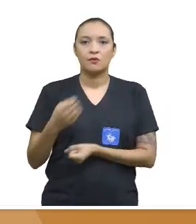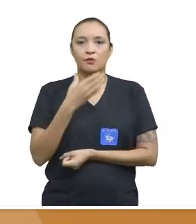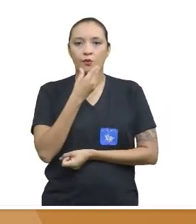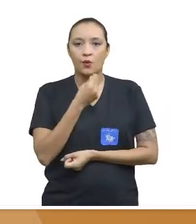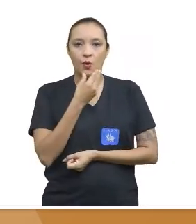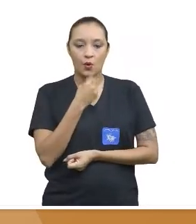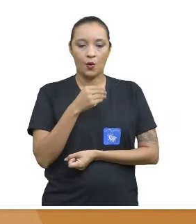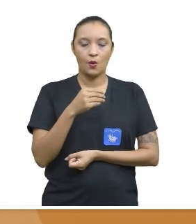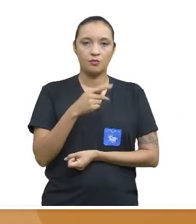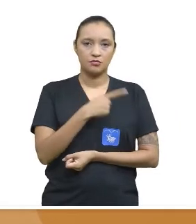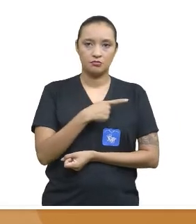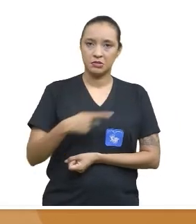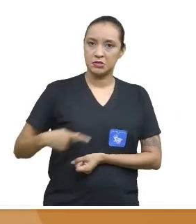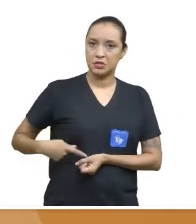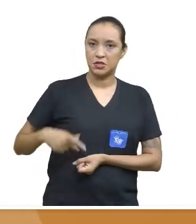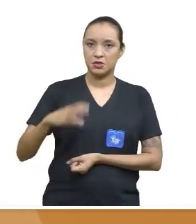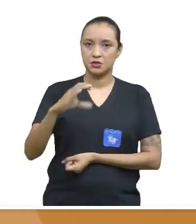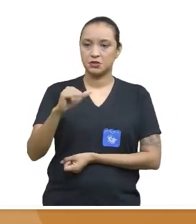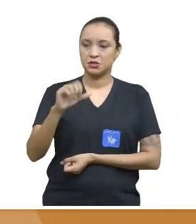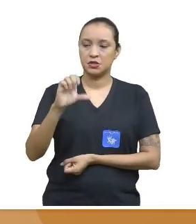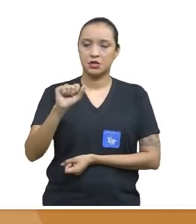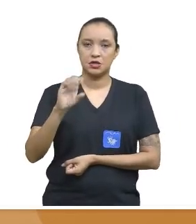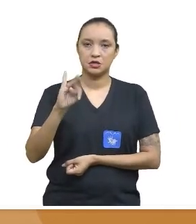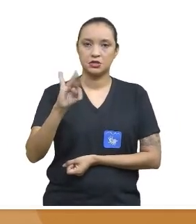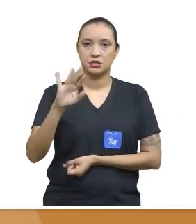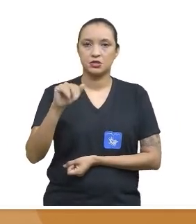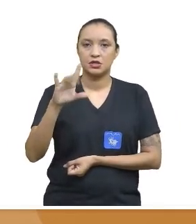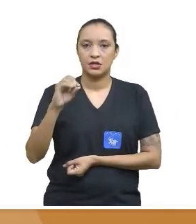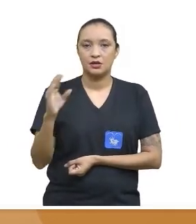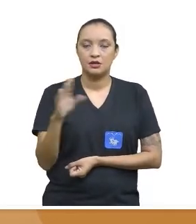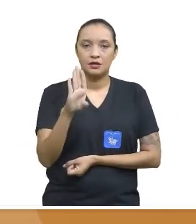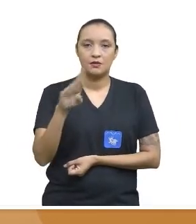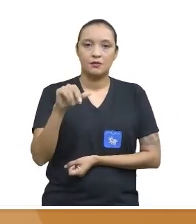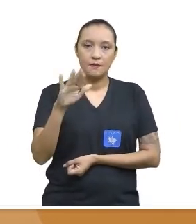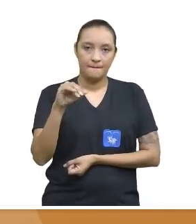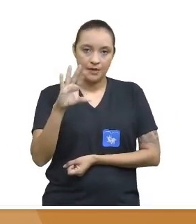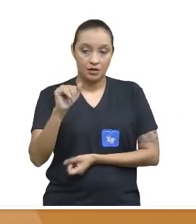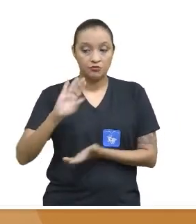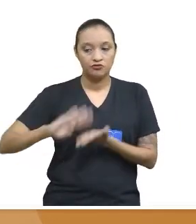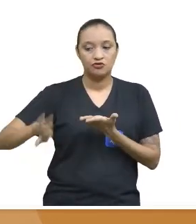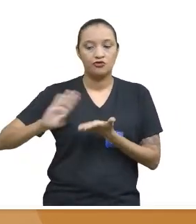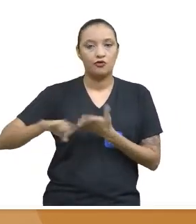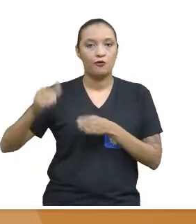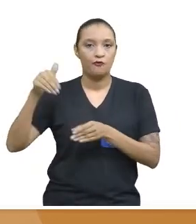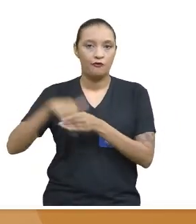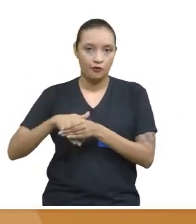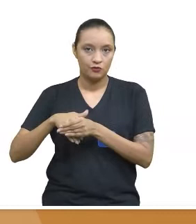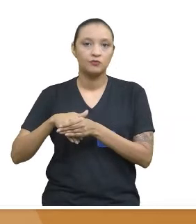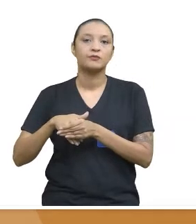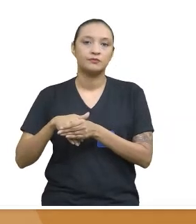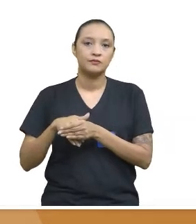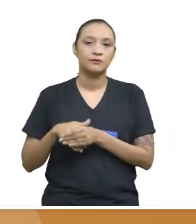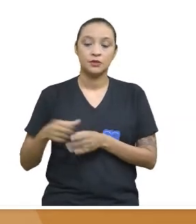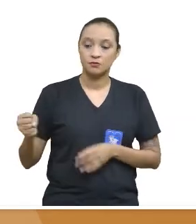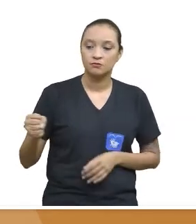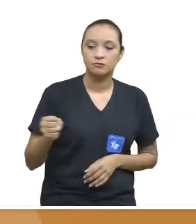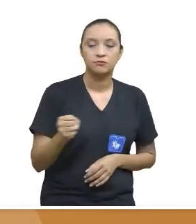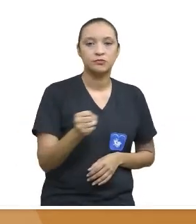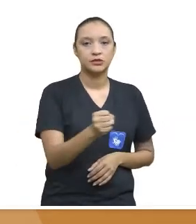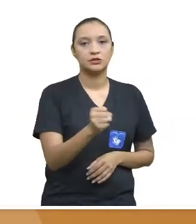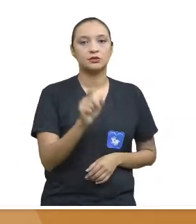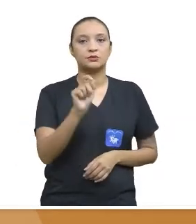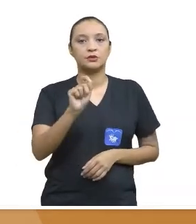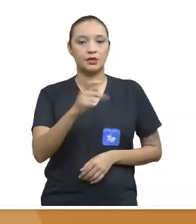como presidente, ou seja, tiramos ali o direito ao voto, porque foi um golpe, e foi instituído